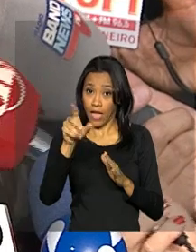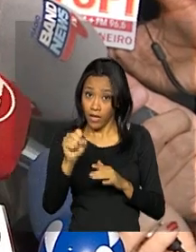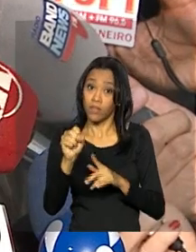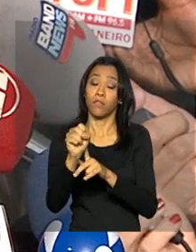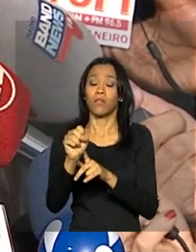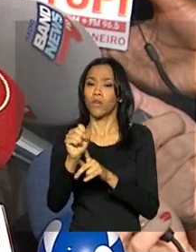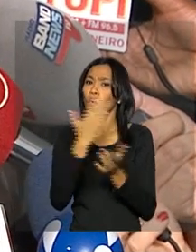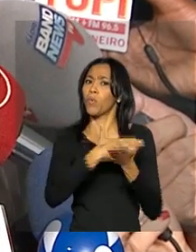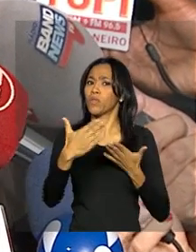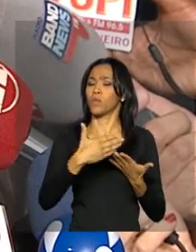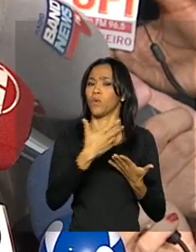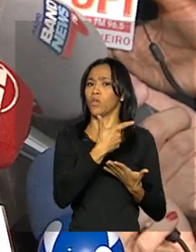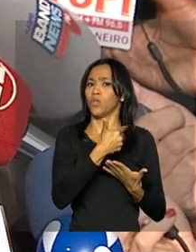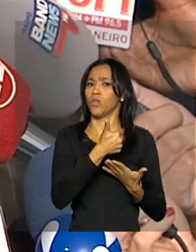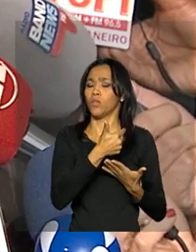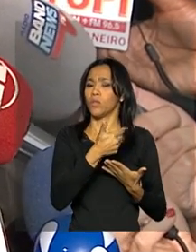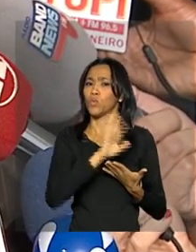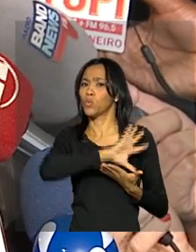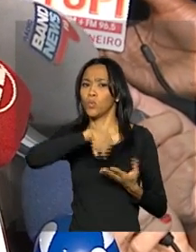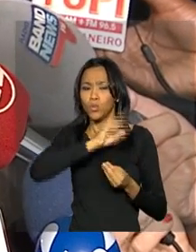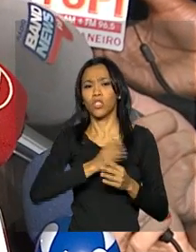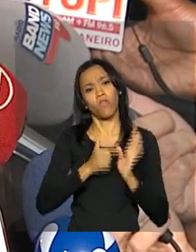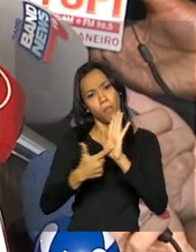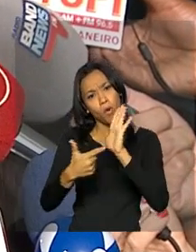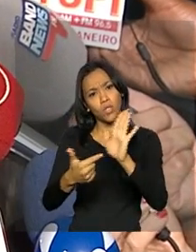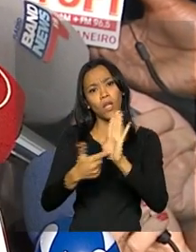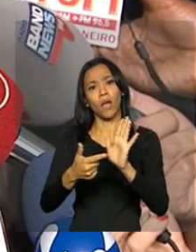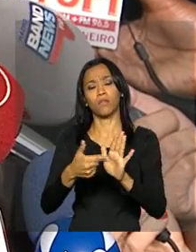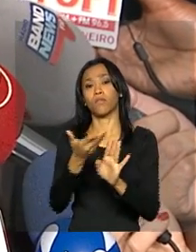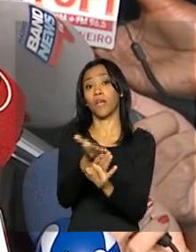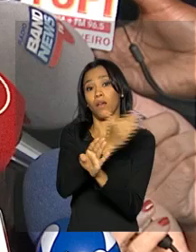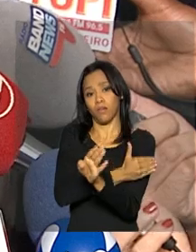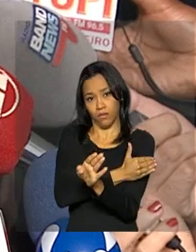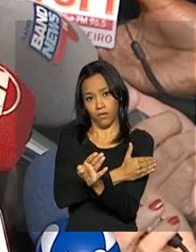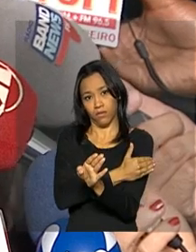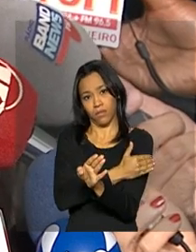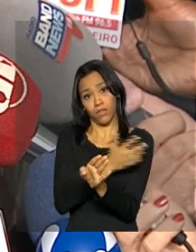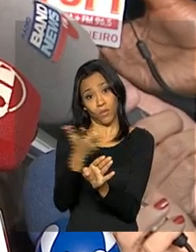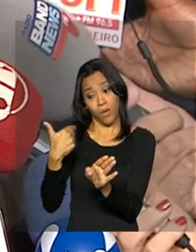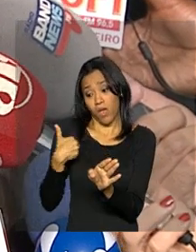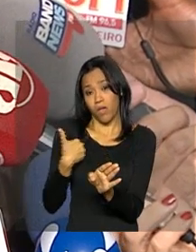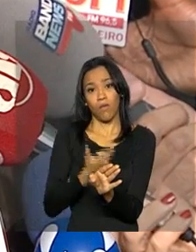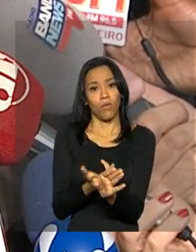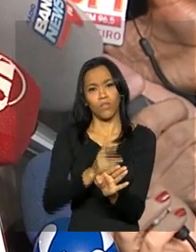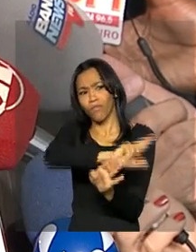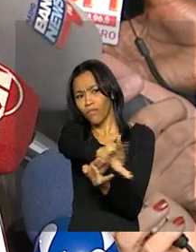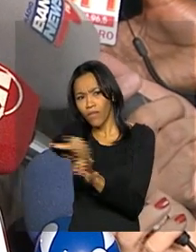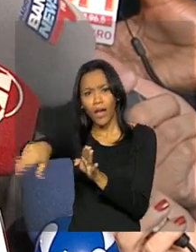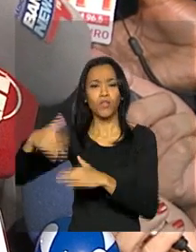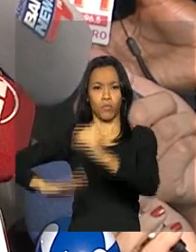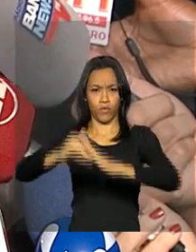2015. Então, tudo que foi apresentado até agora é anterior. Então, não sou eu, são inúmeros